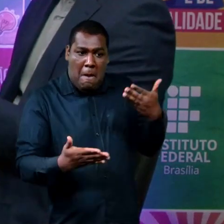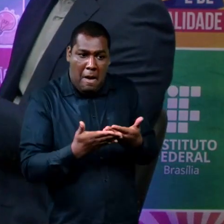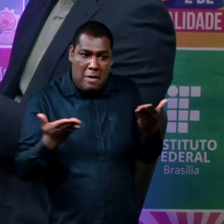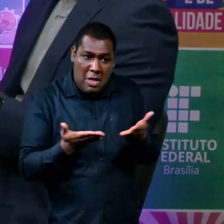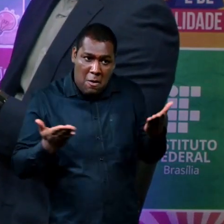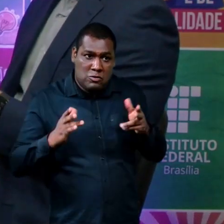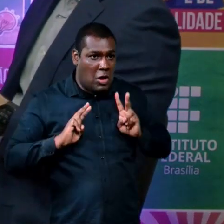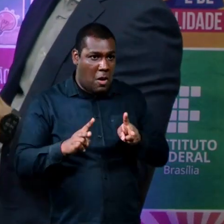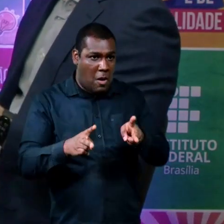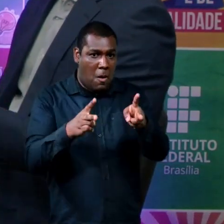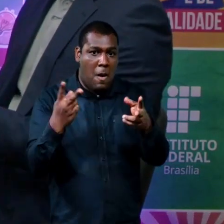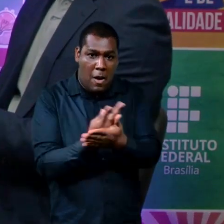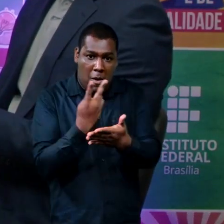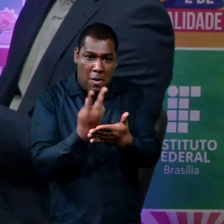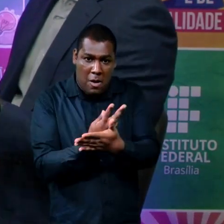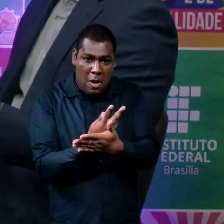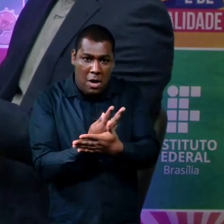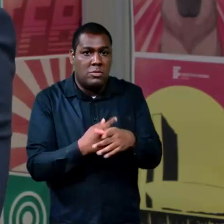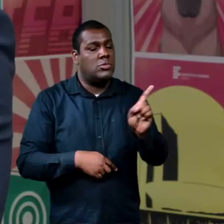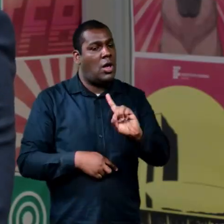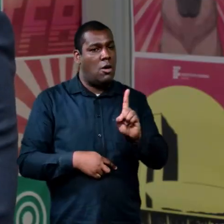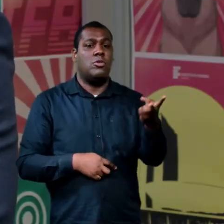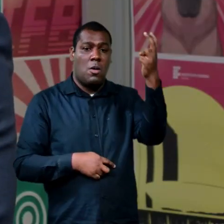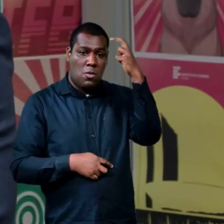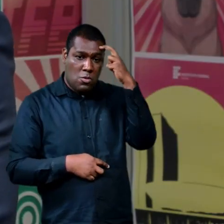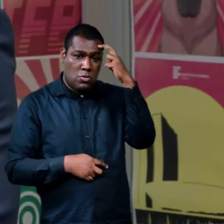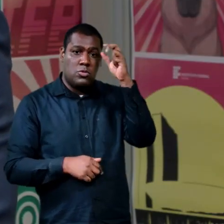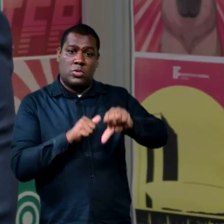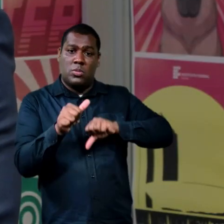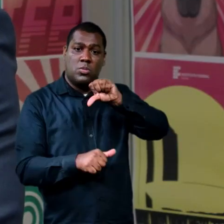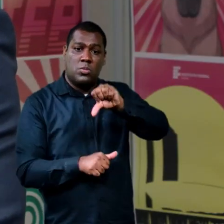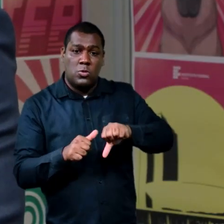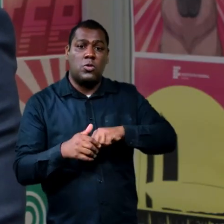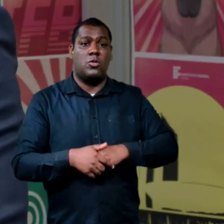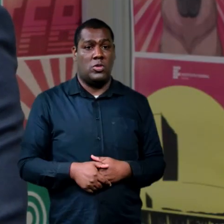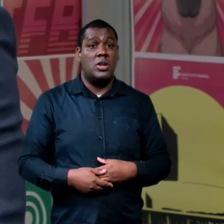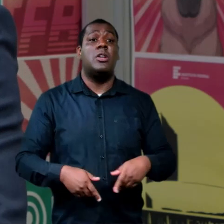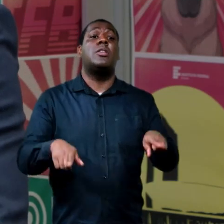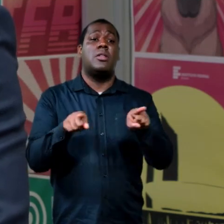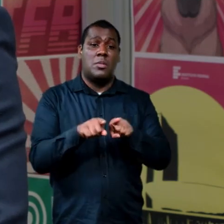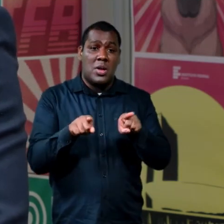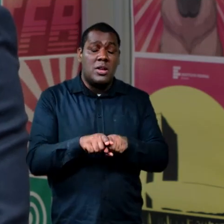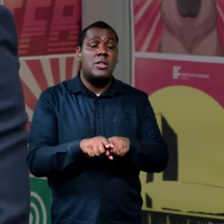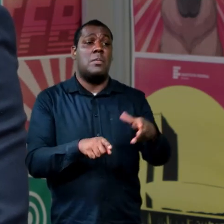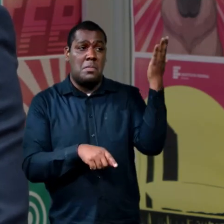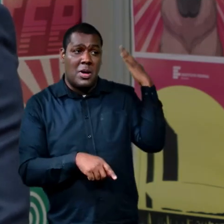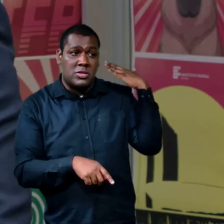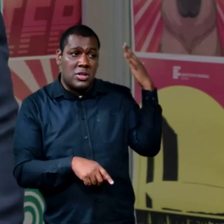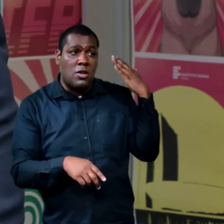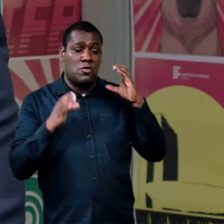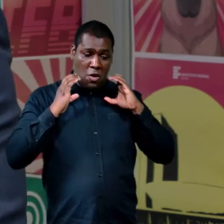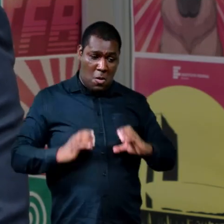sociedade mudou, a cultura organizacional mudou, e comportamentos que anteriormente